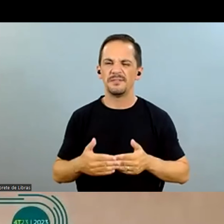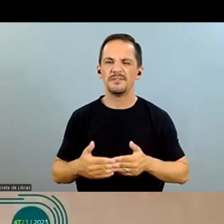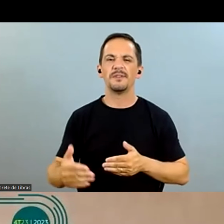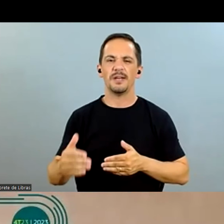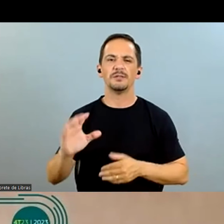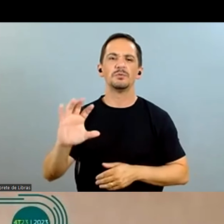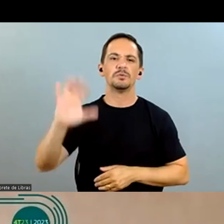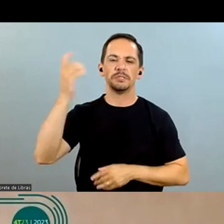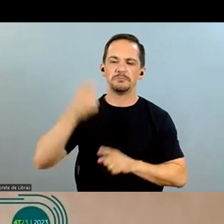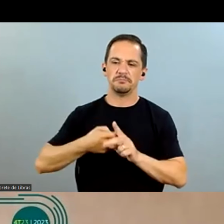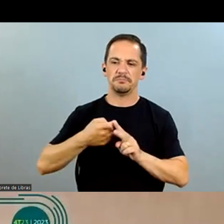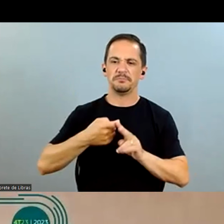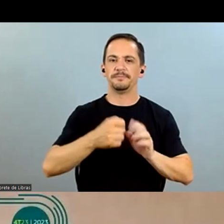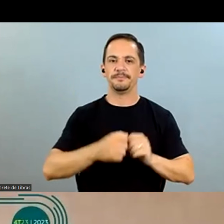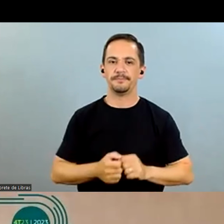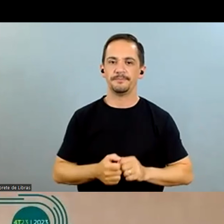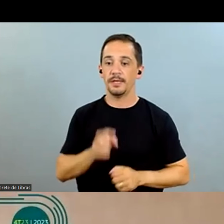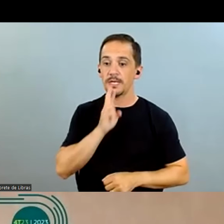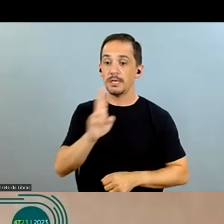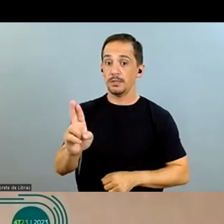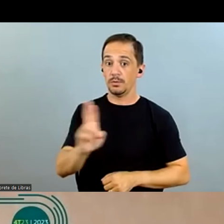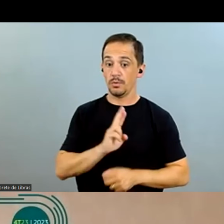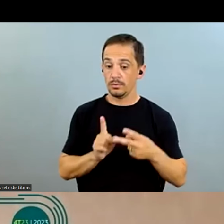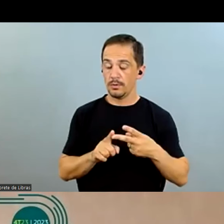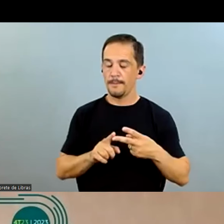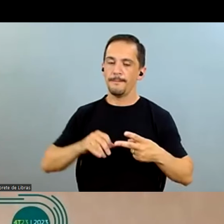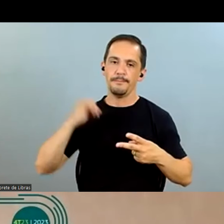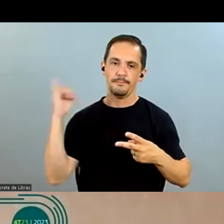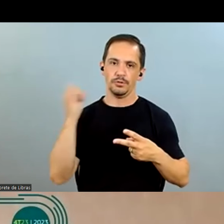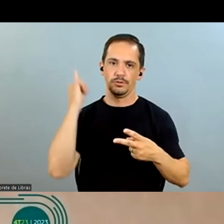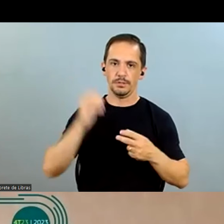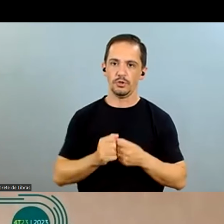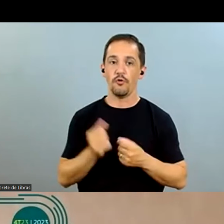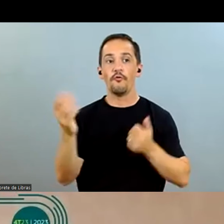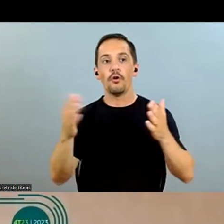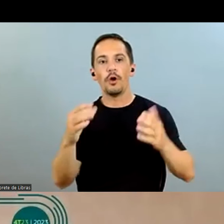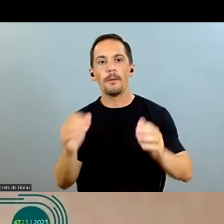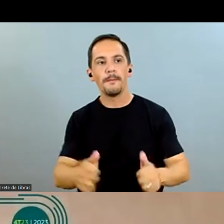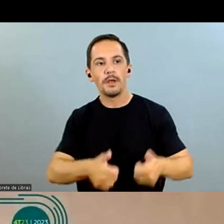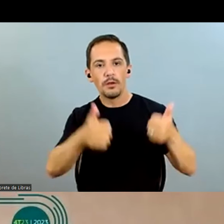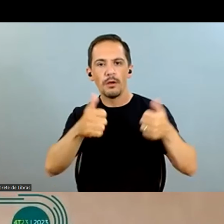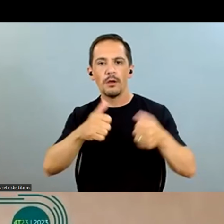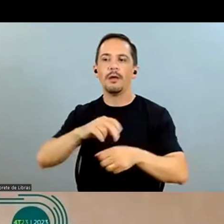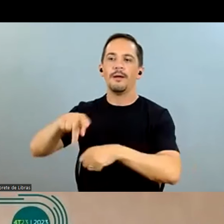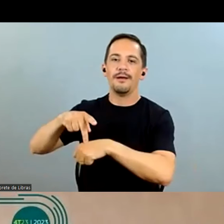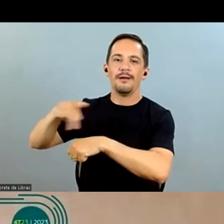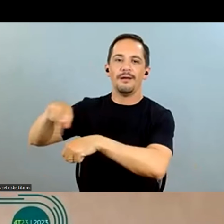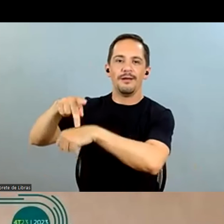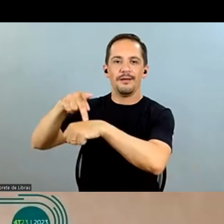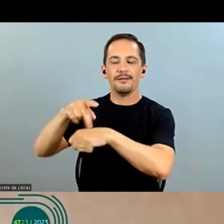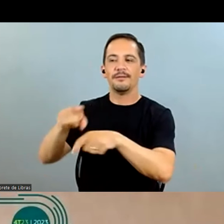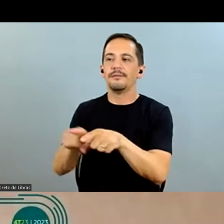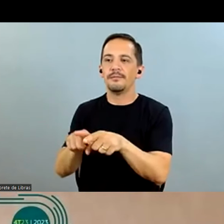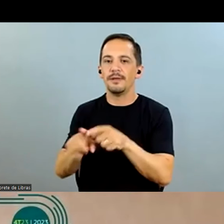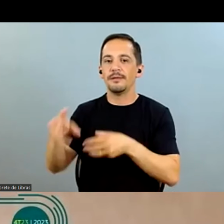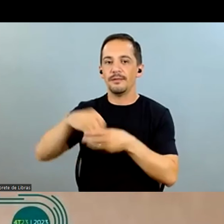meses essa é uma vertente de retorno bem importante então à medida que o mercado melhora o mix de países e o Mix no mercado interno melhora